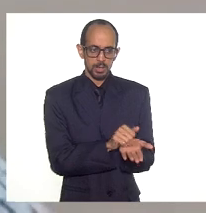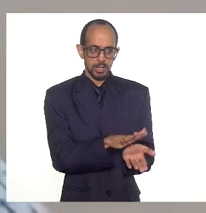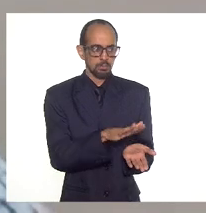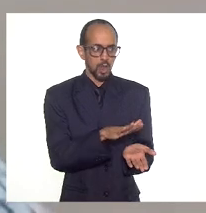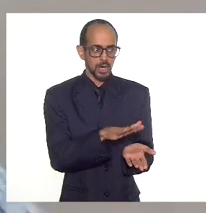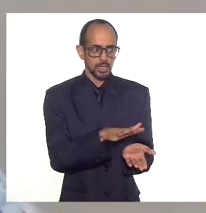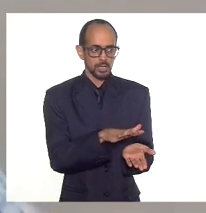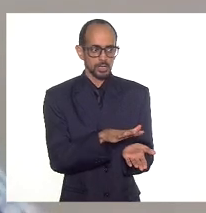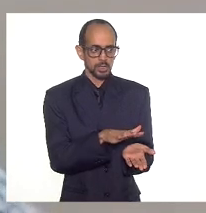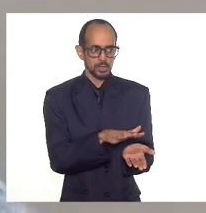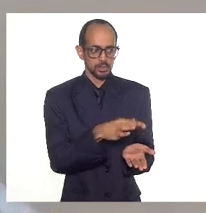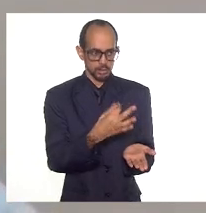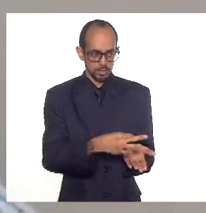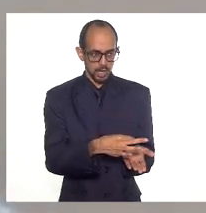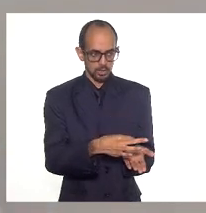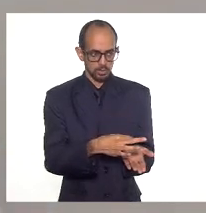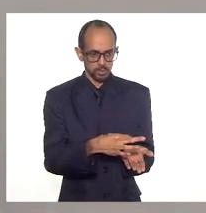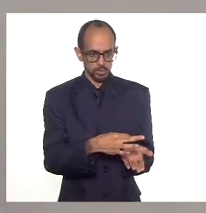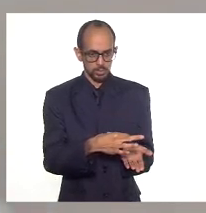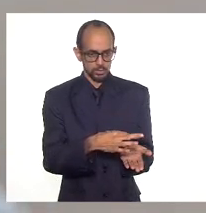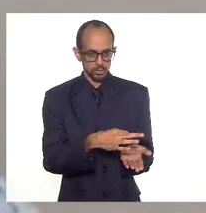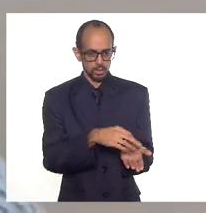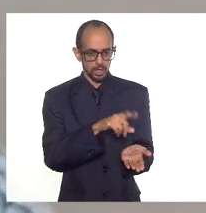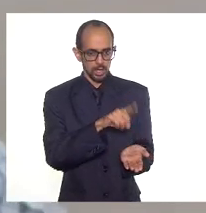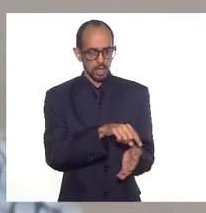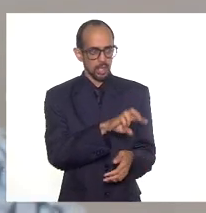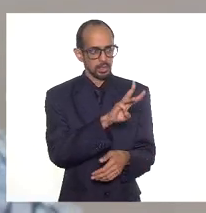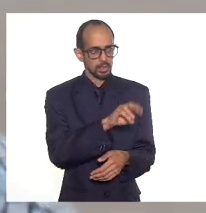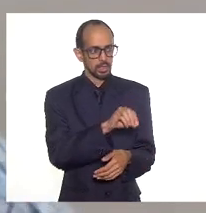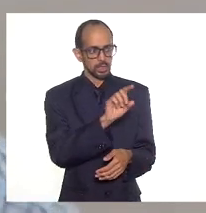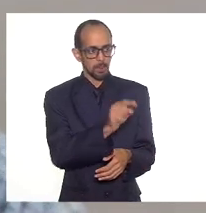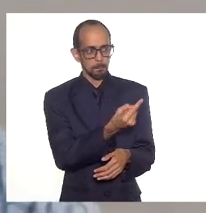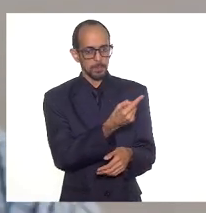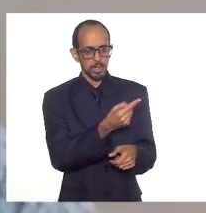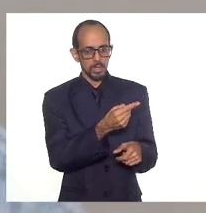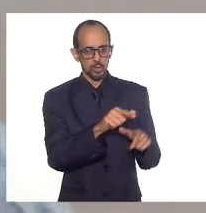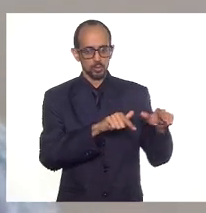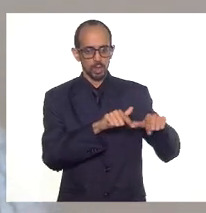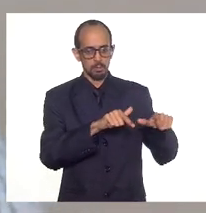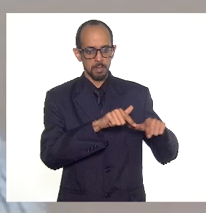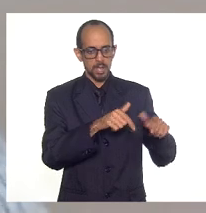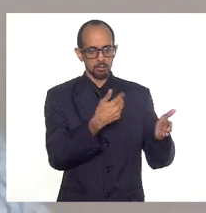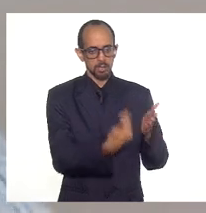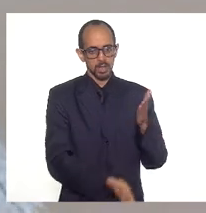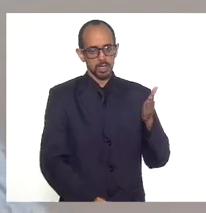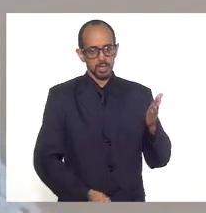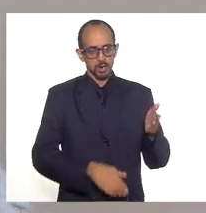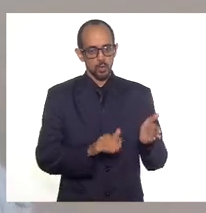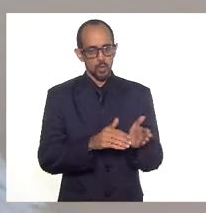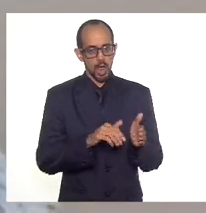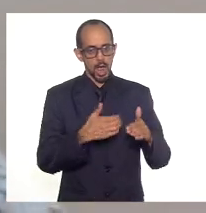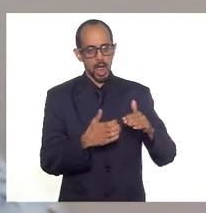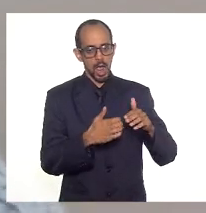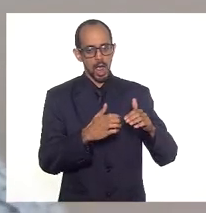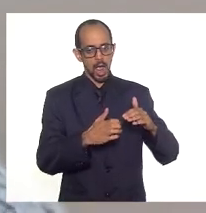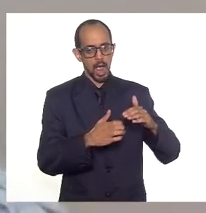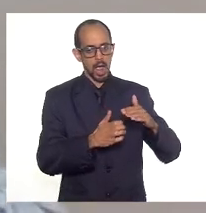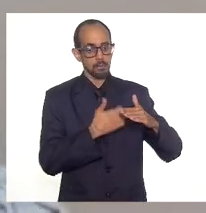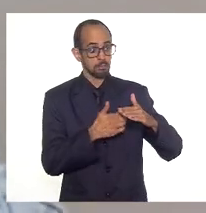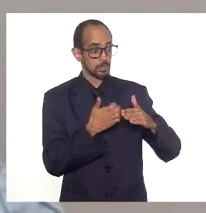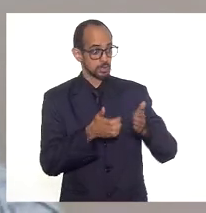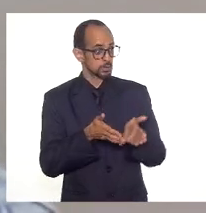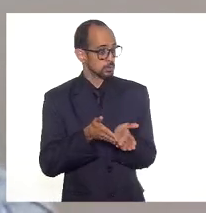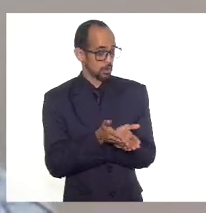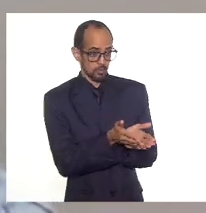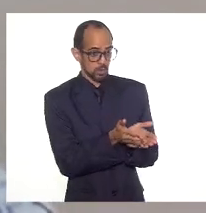certo? Deputada Cega, são 30 mil empregos que se perderam. A indústria naval cai de 36 mil para 12 mil. Acho que o Bom